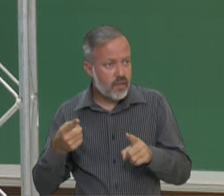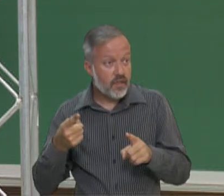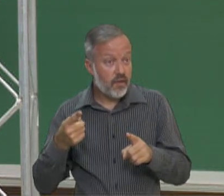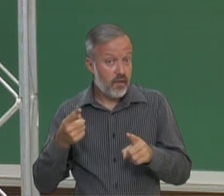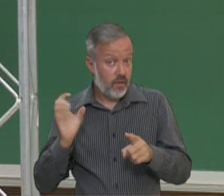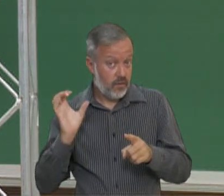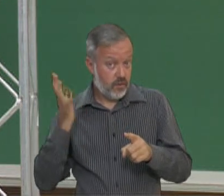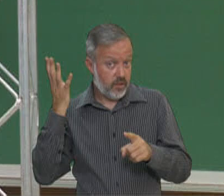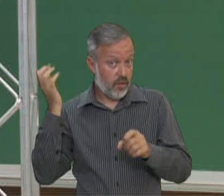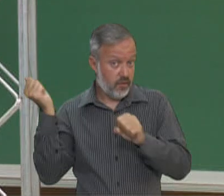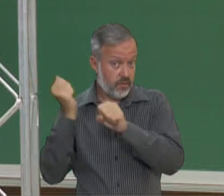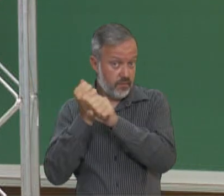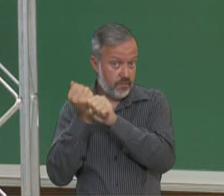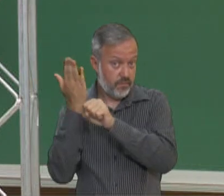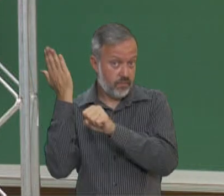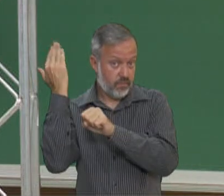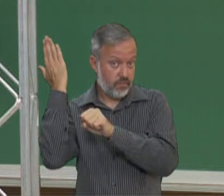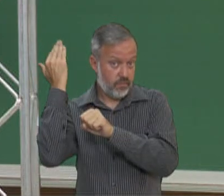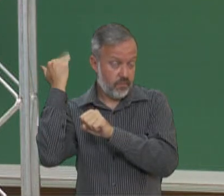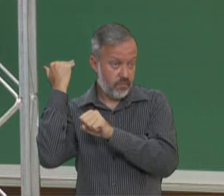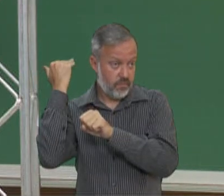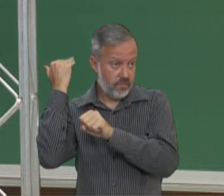fatos passados, pode ser uma notícia